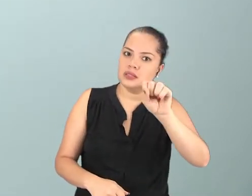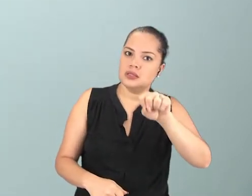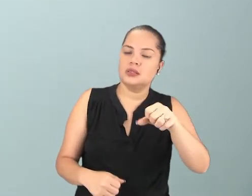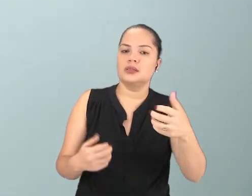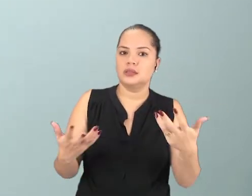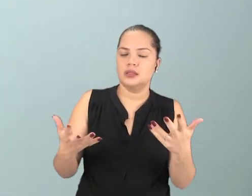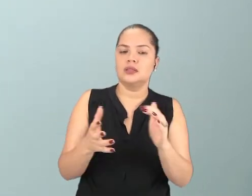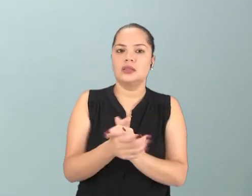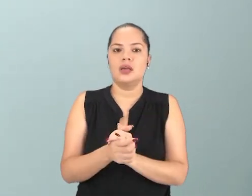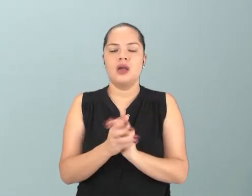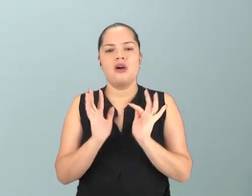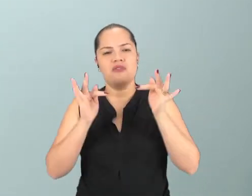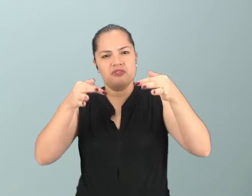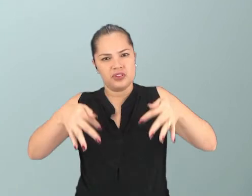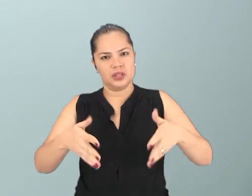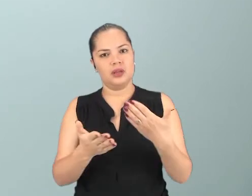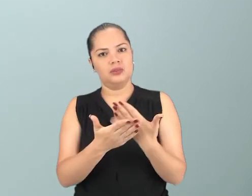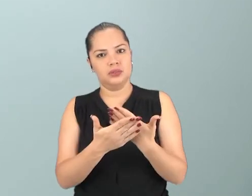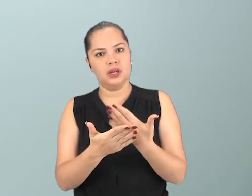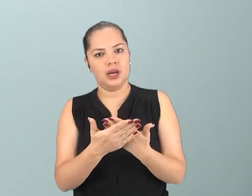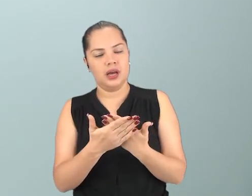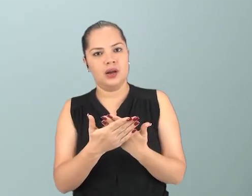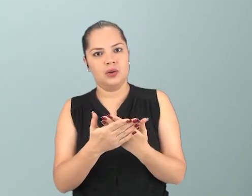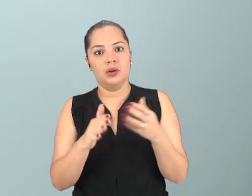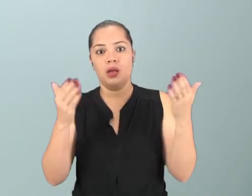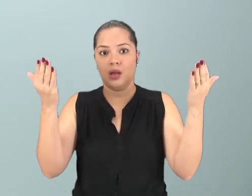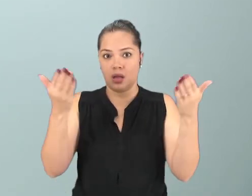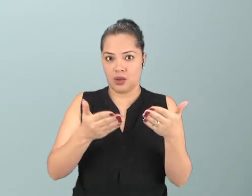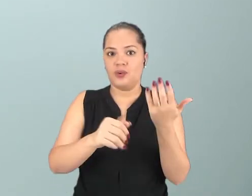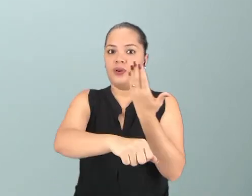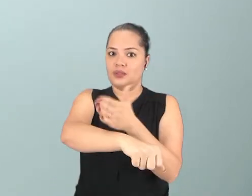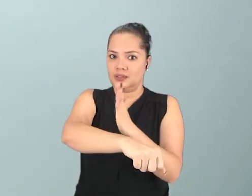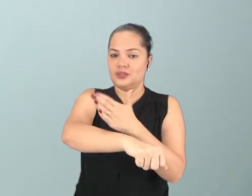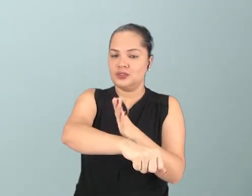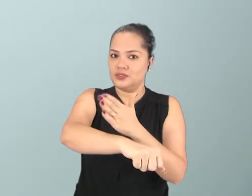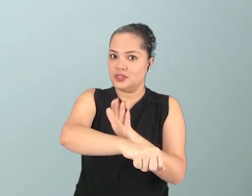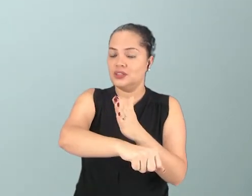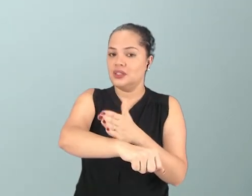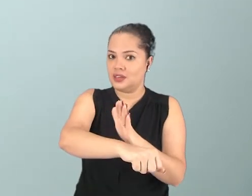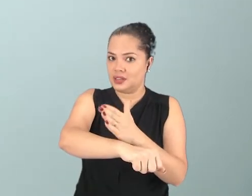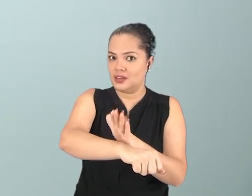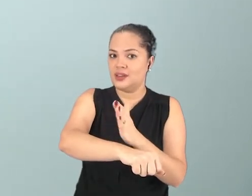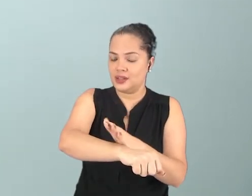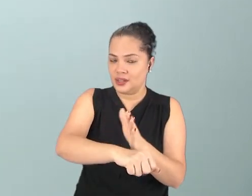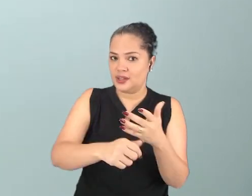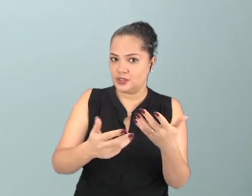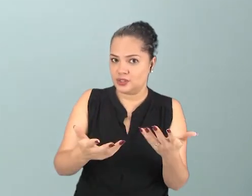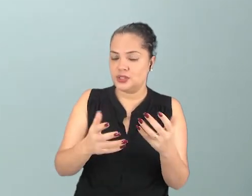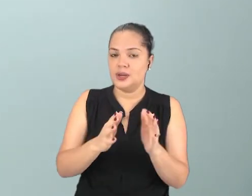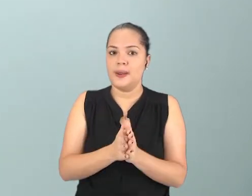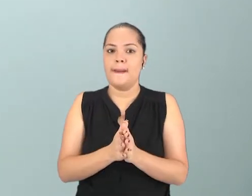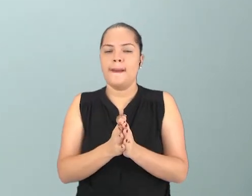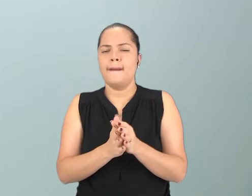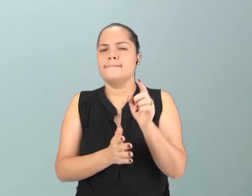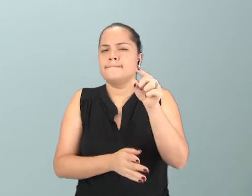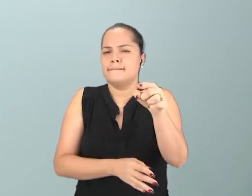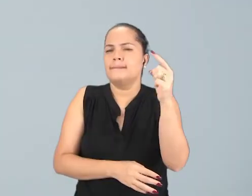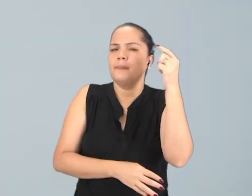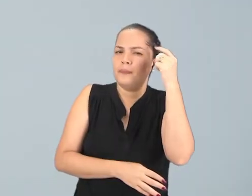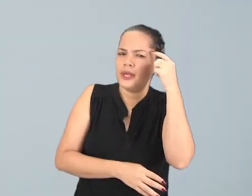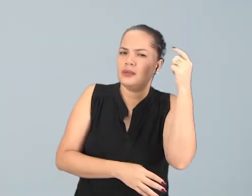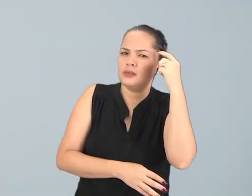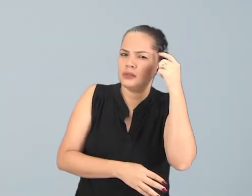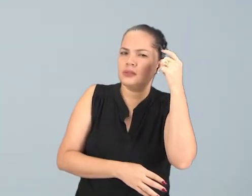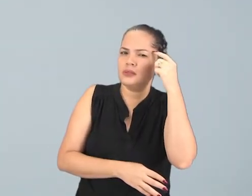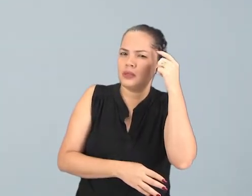gente terminar nossa aula, vamos fazer mais um exercitando. Só que esse exercitando agora é para você refletir